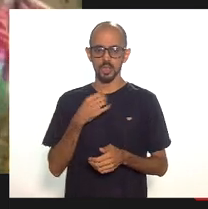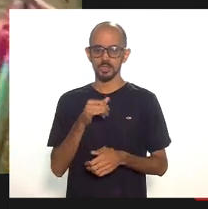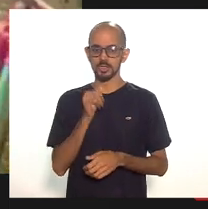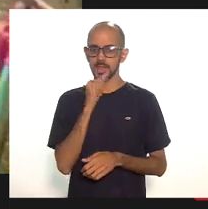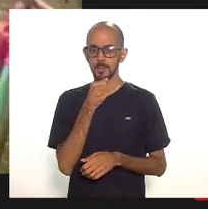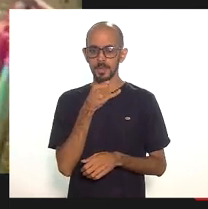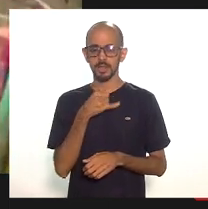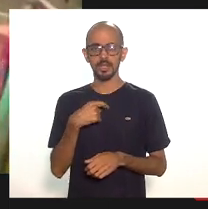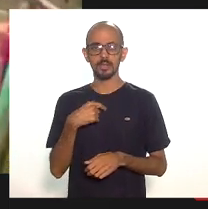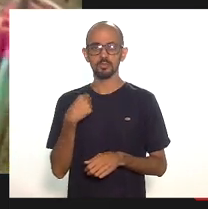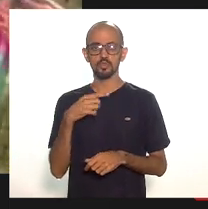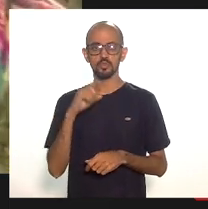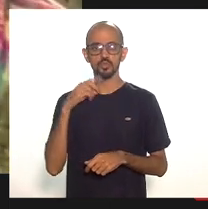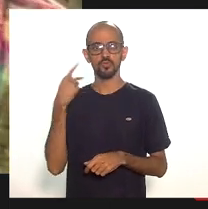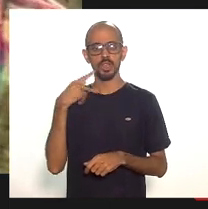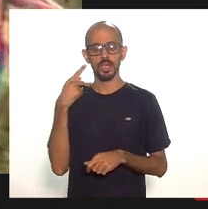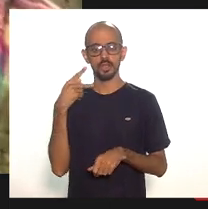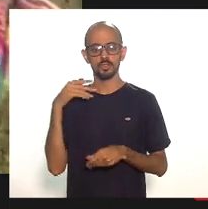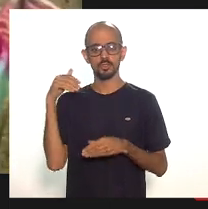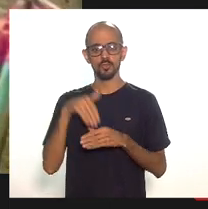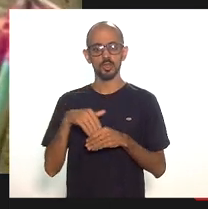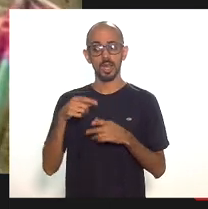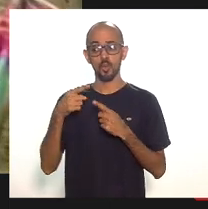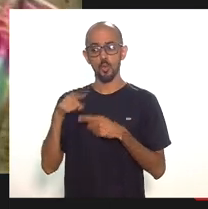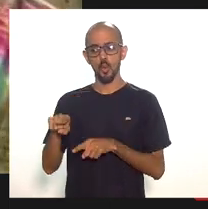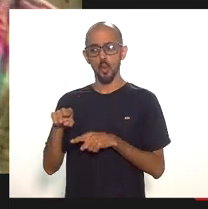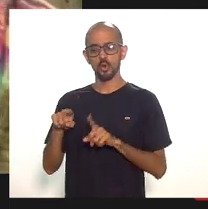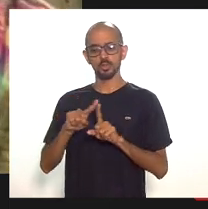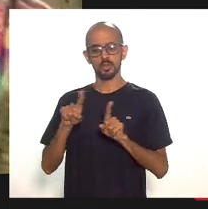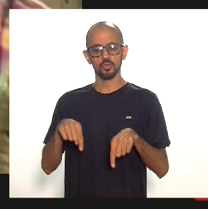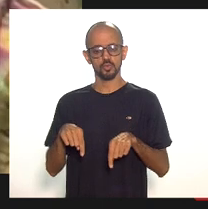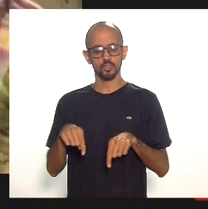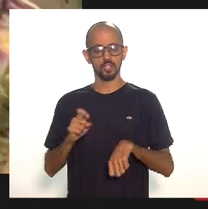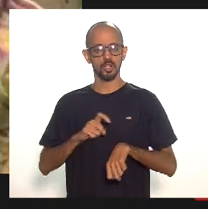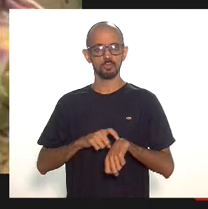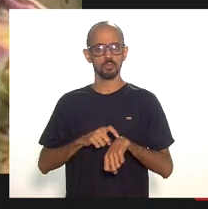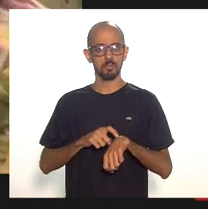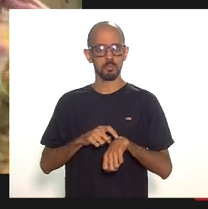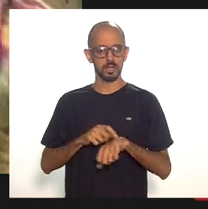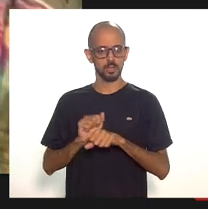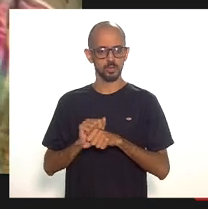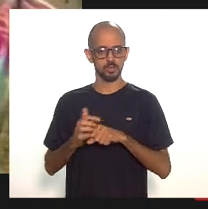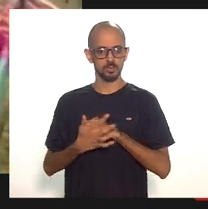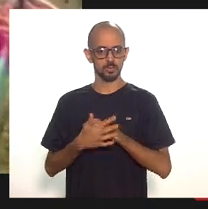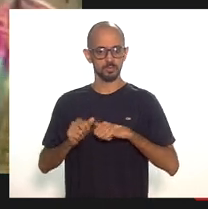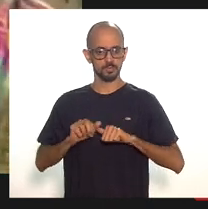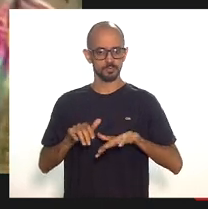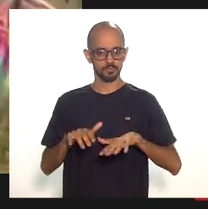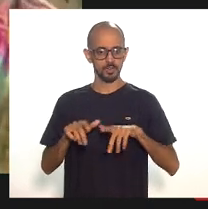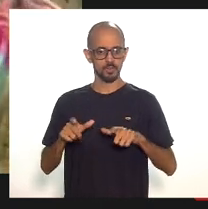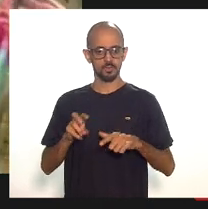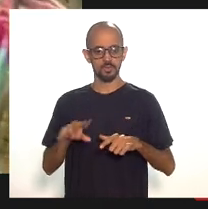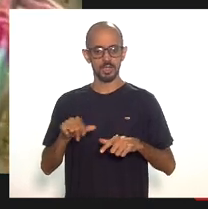contra os servidores em momento de pandemia, em momento tão difícil, onde vai ter redução de